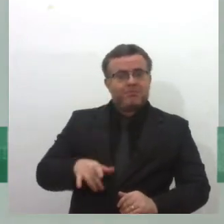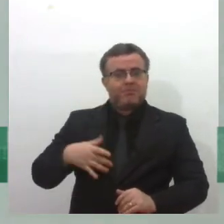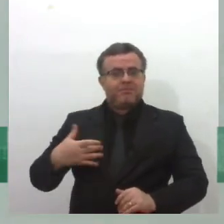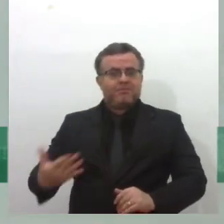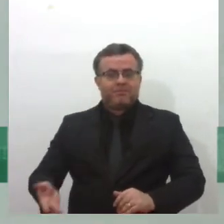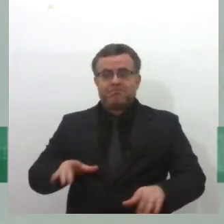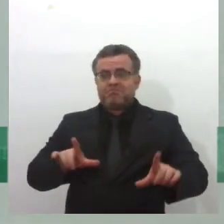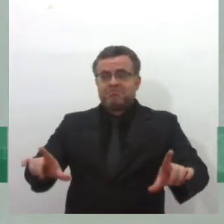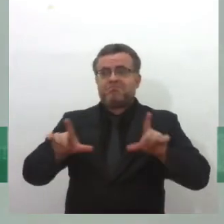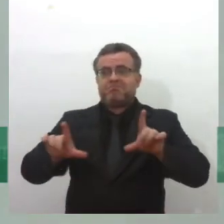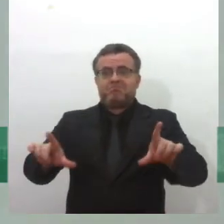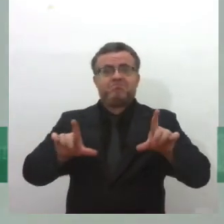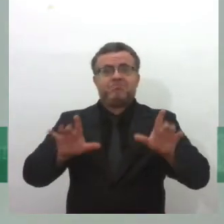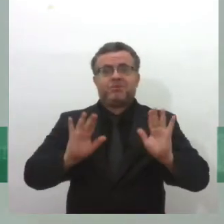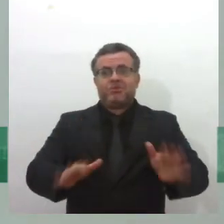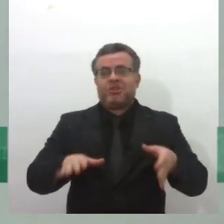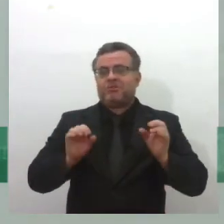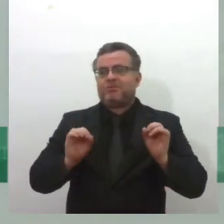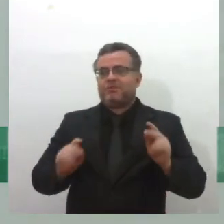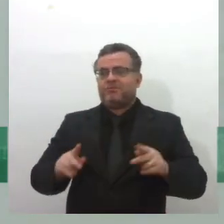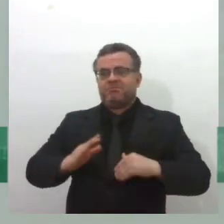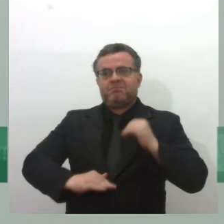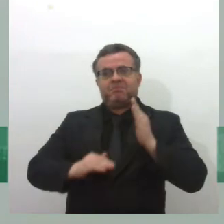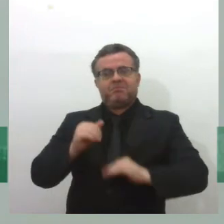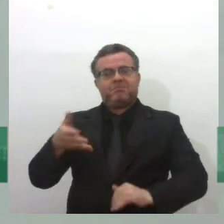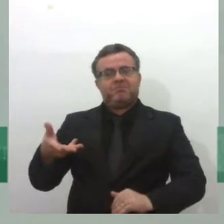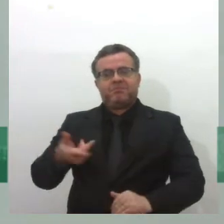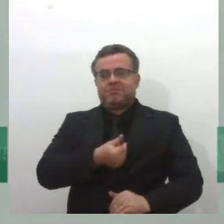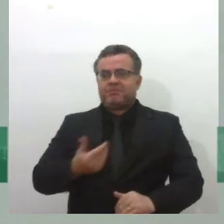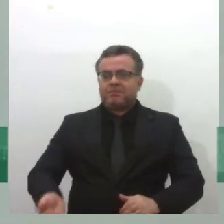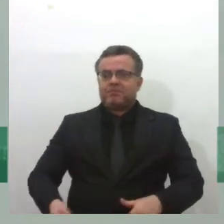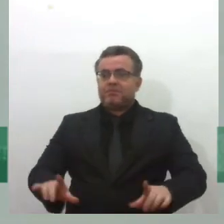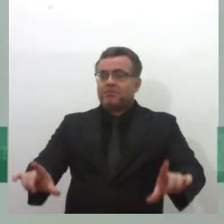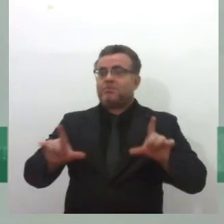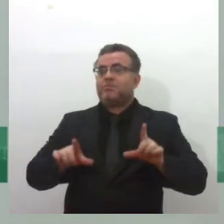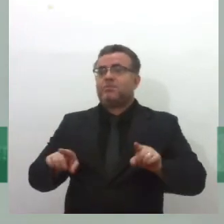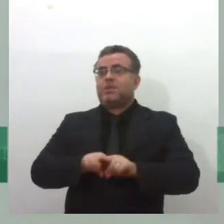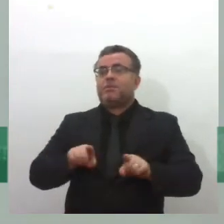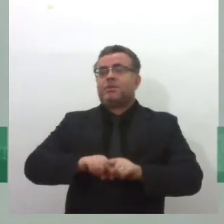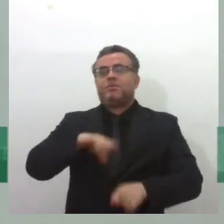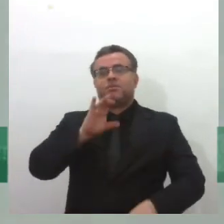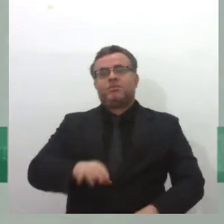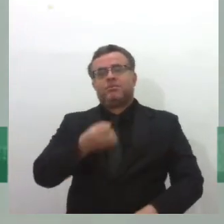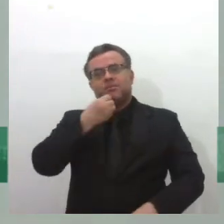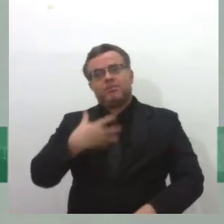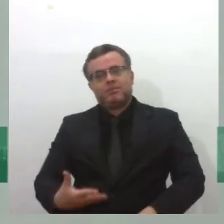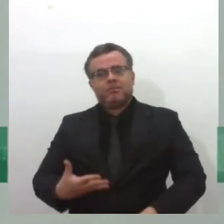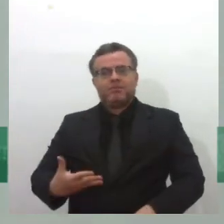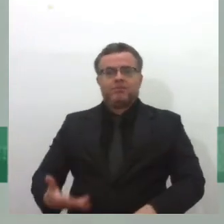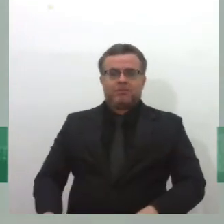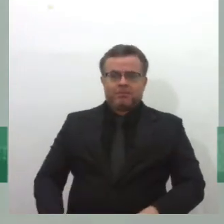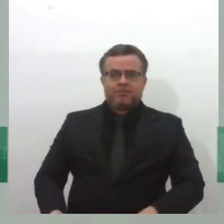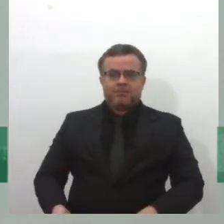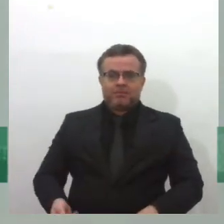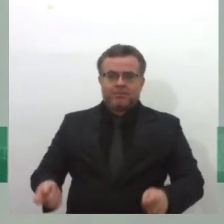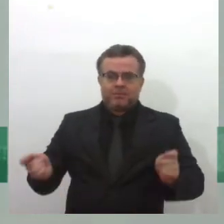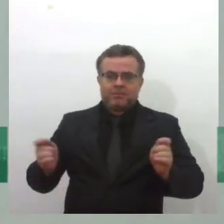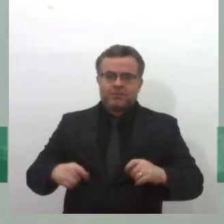diplomas. Diploma de bom profissional e diploma de cidadão bom. Então, cidadão bom é aquele que